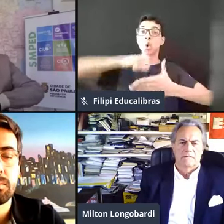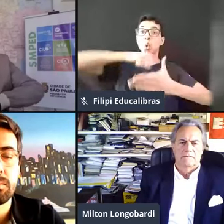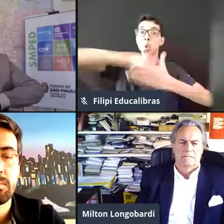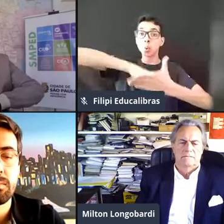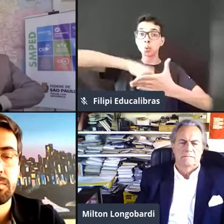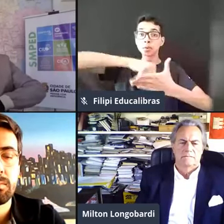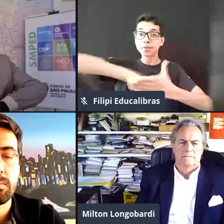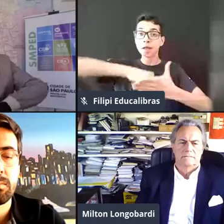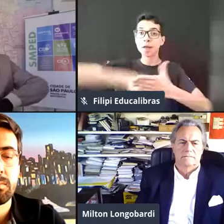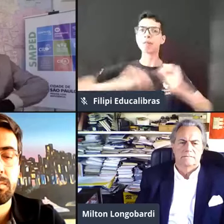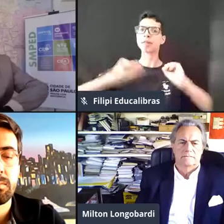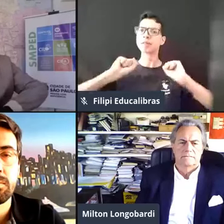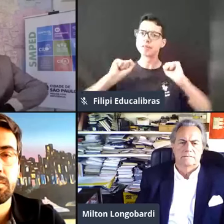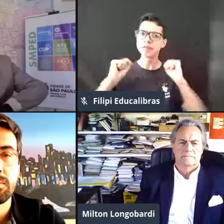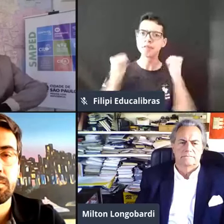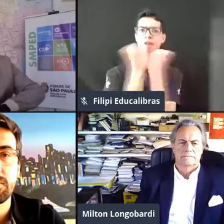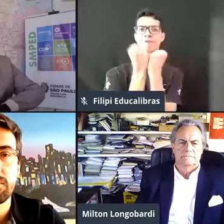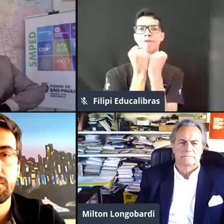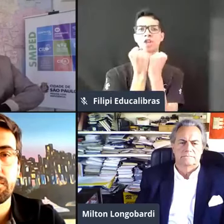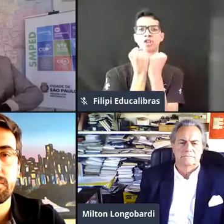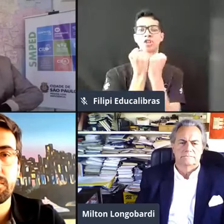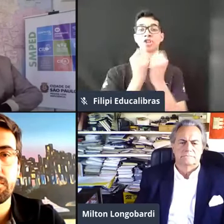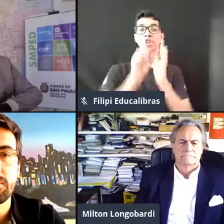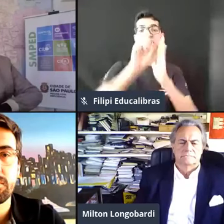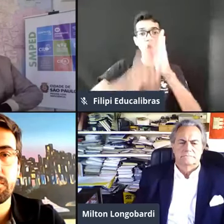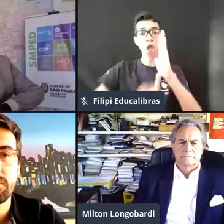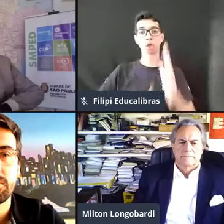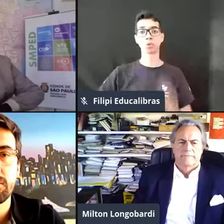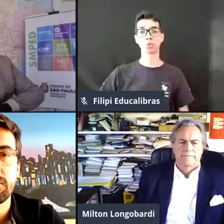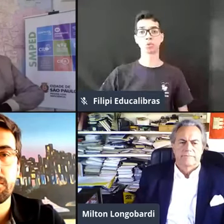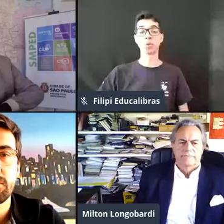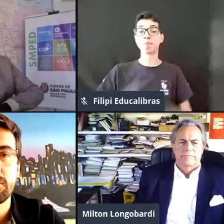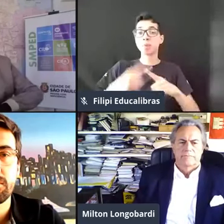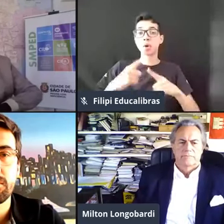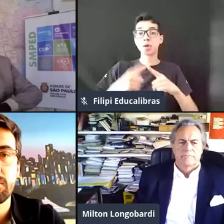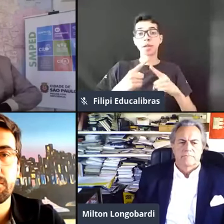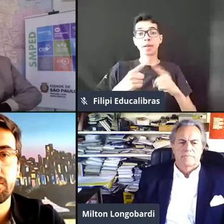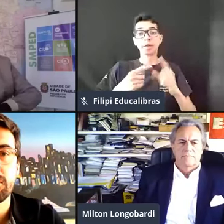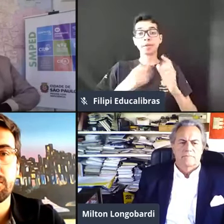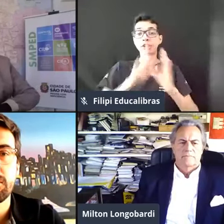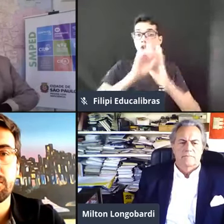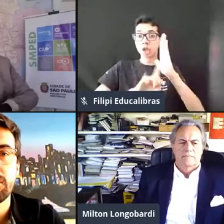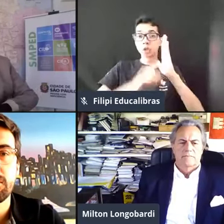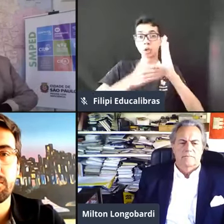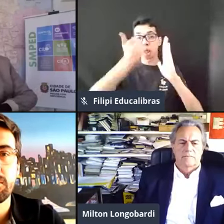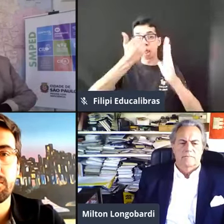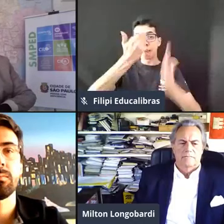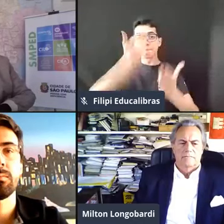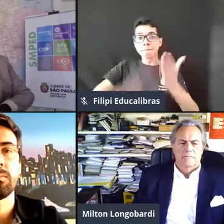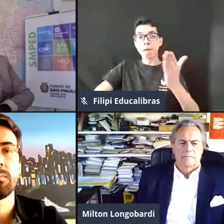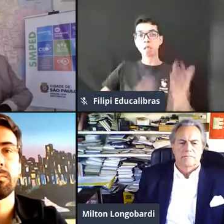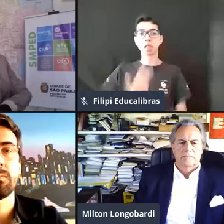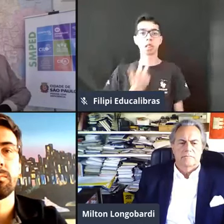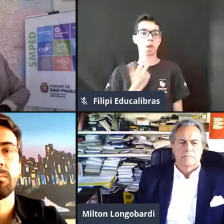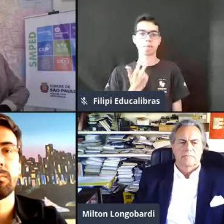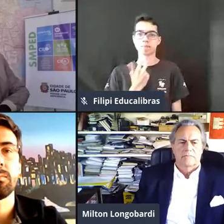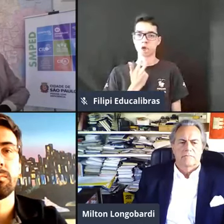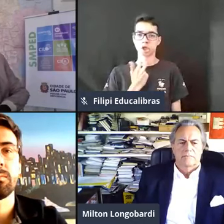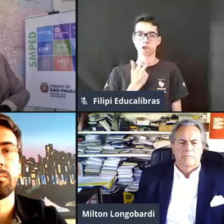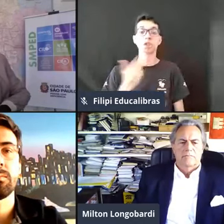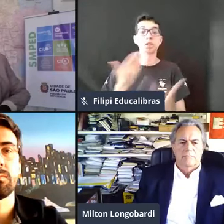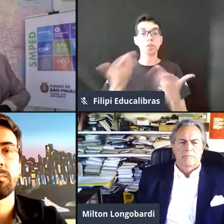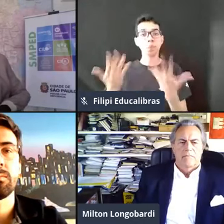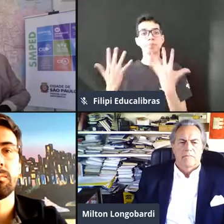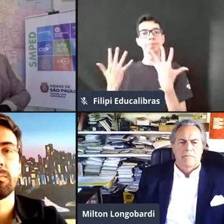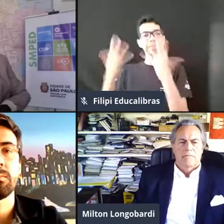também garantir uma maior participação política daqui para frente. Então, eu parabenizo você, Bruno, por essa iniciativa.